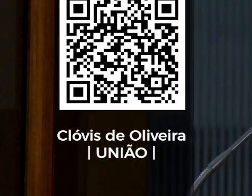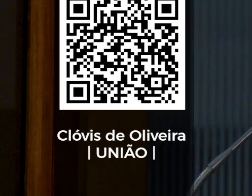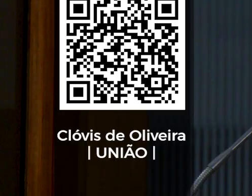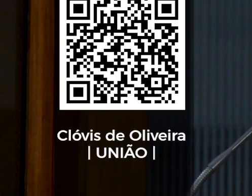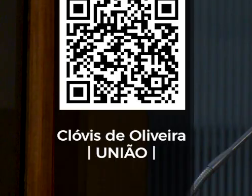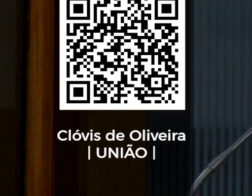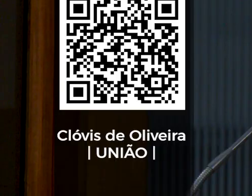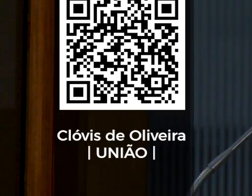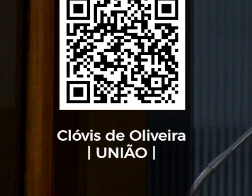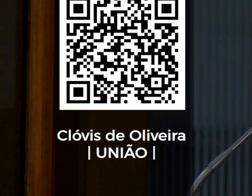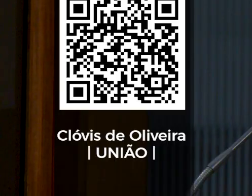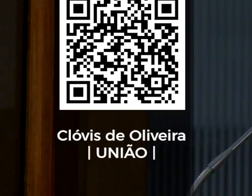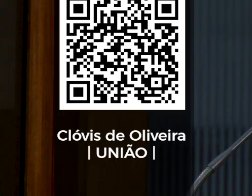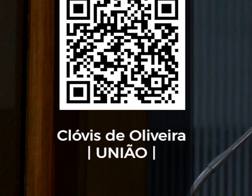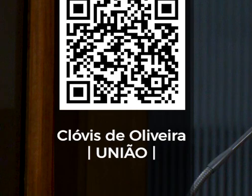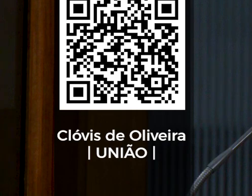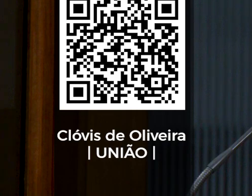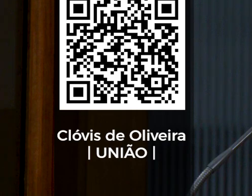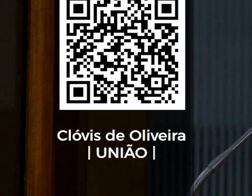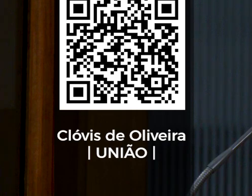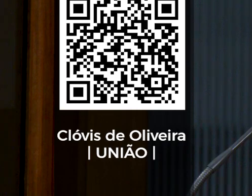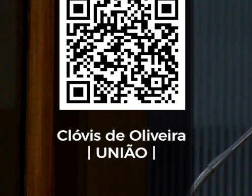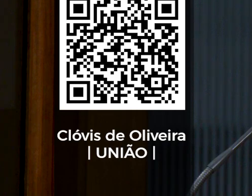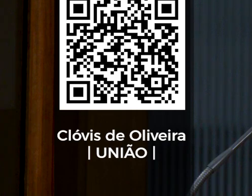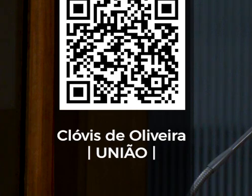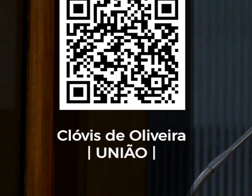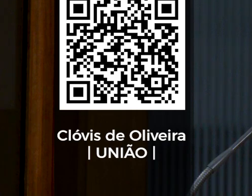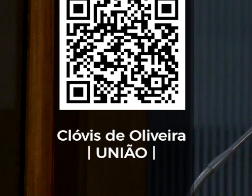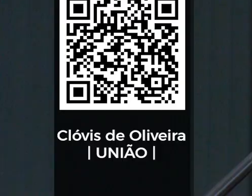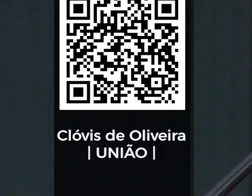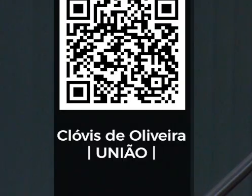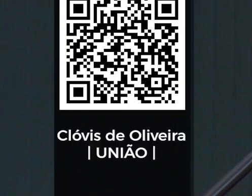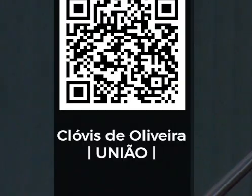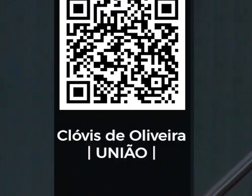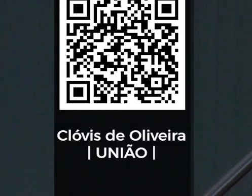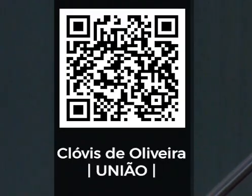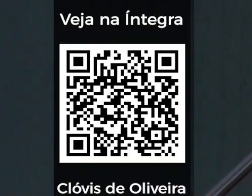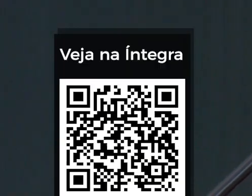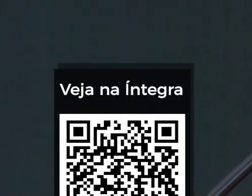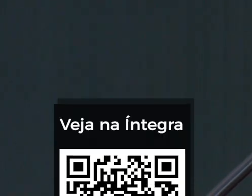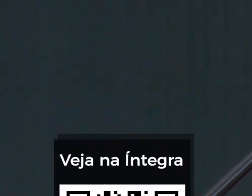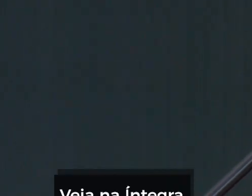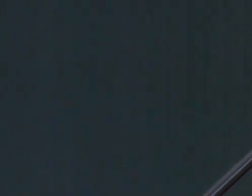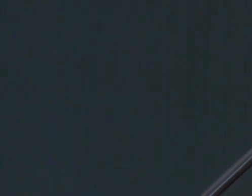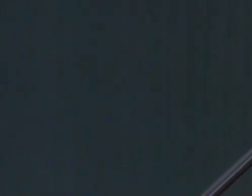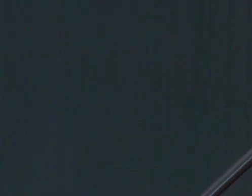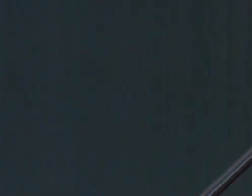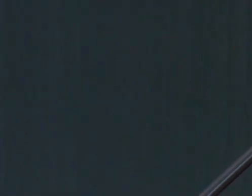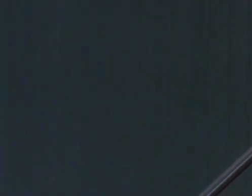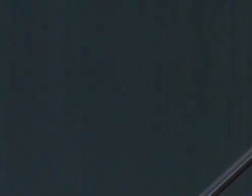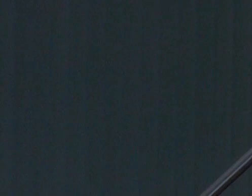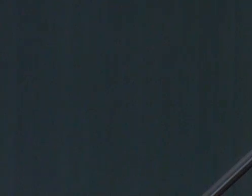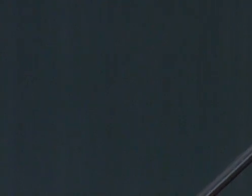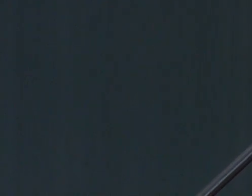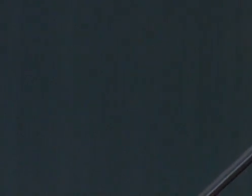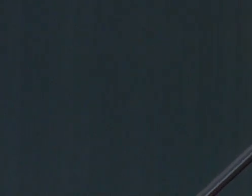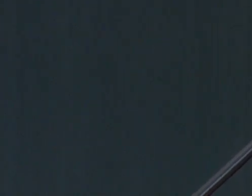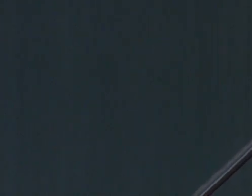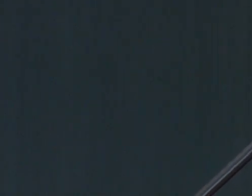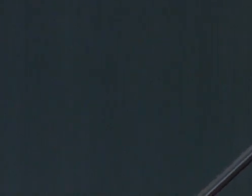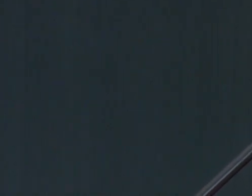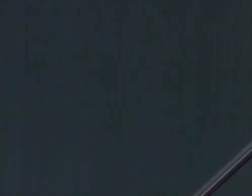chuvas, realizada pelo CTG Ginete da Tradição de Ana Rec, no fim de semana. Que